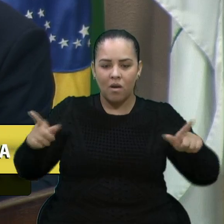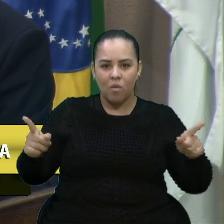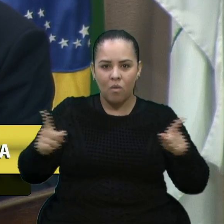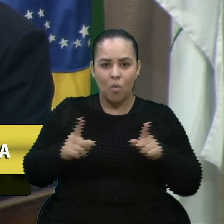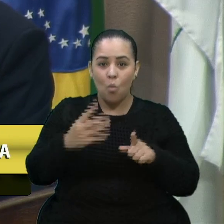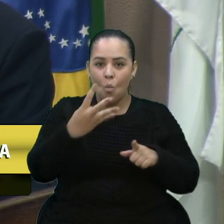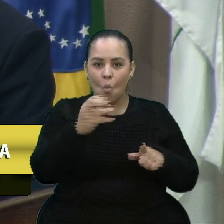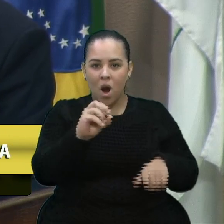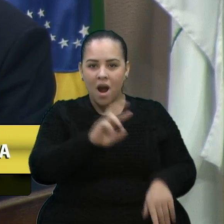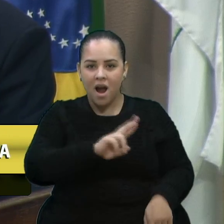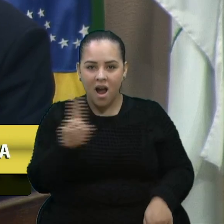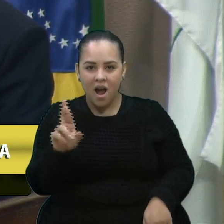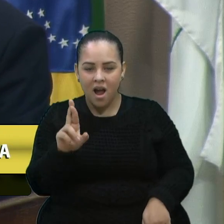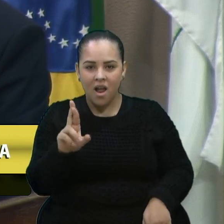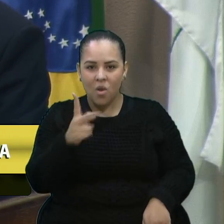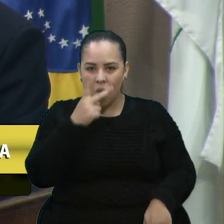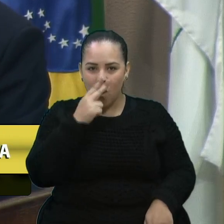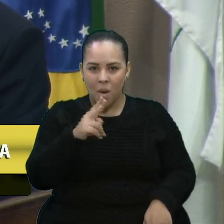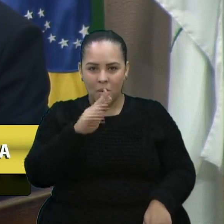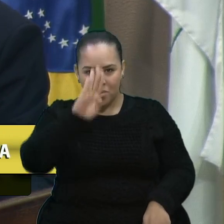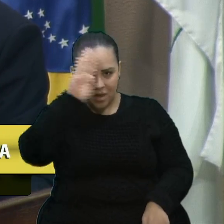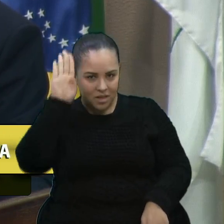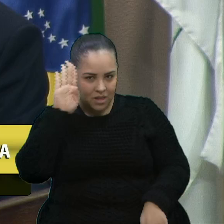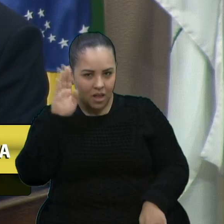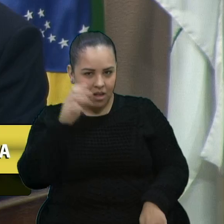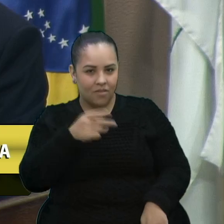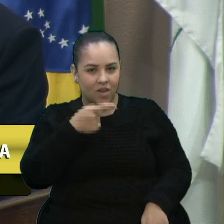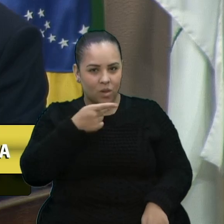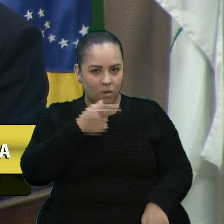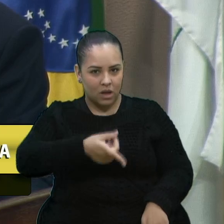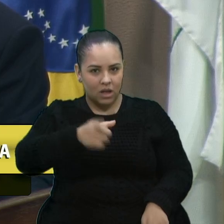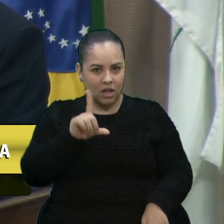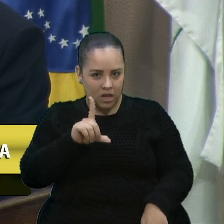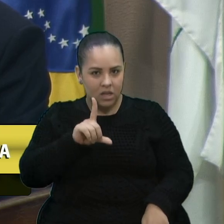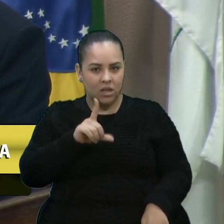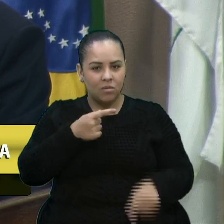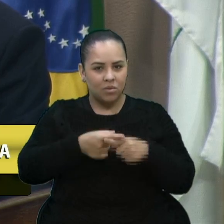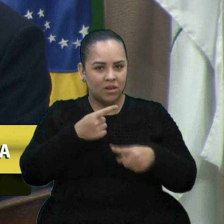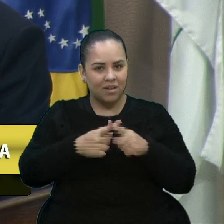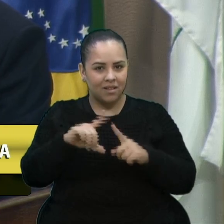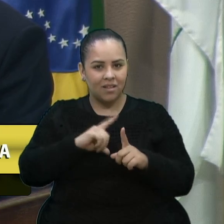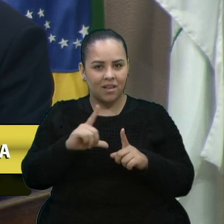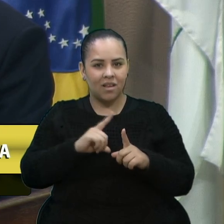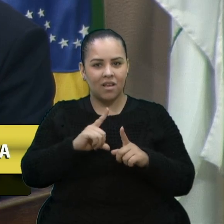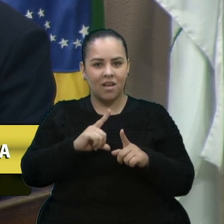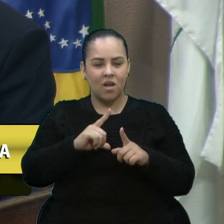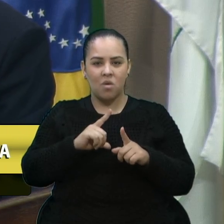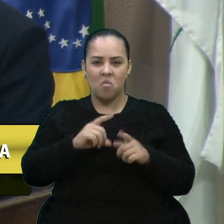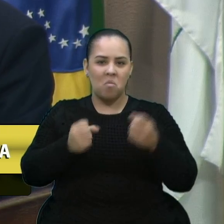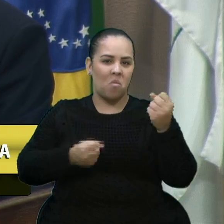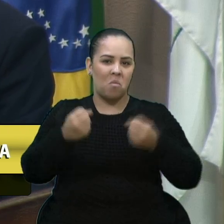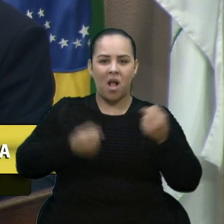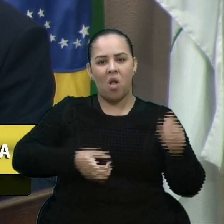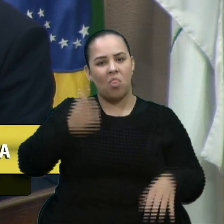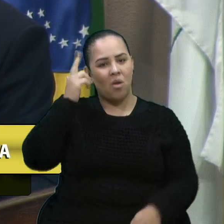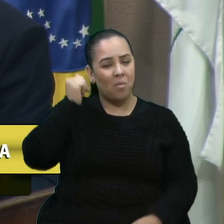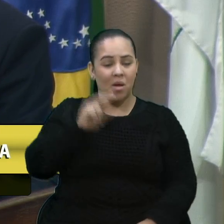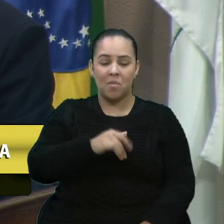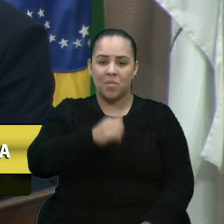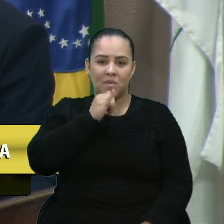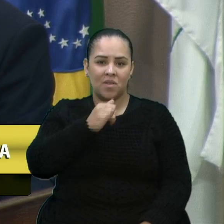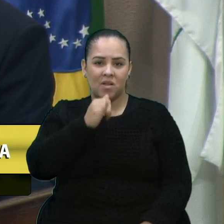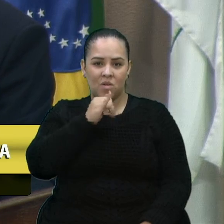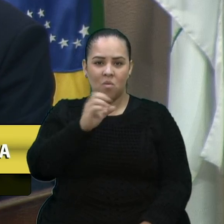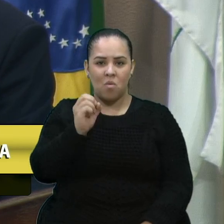como o vereador Bressan também salientou. Assim, considerando o custo de rodagem de um veículo popular, por exemplo, um